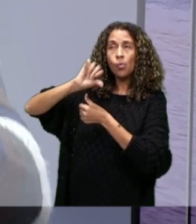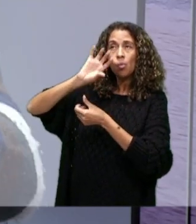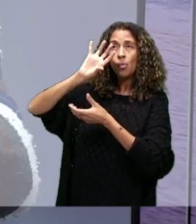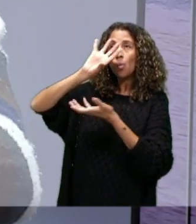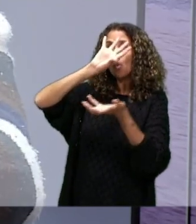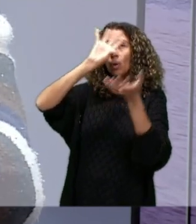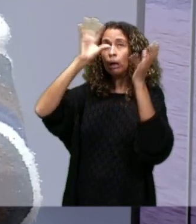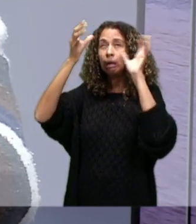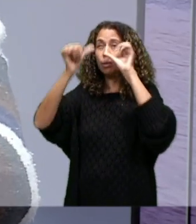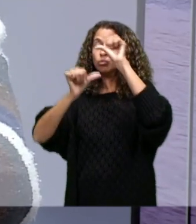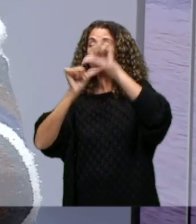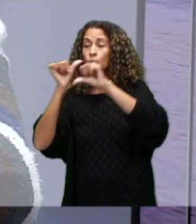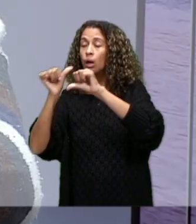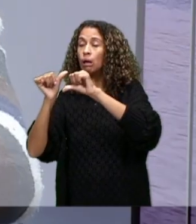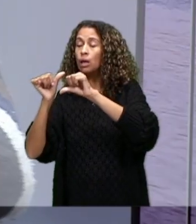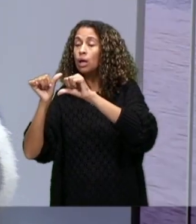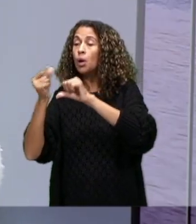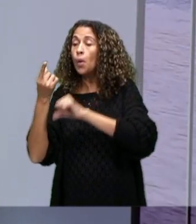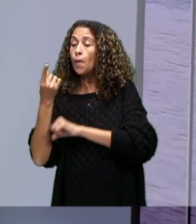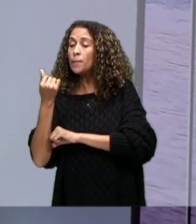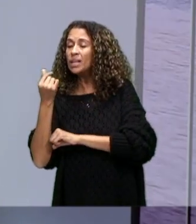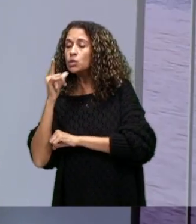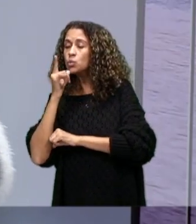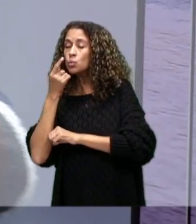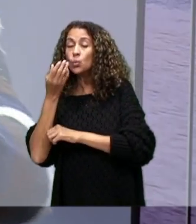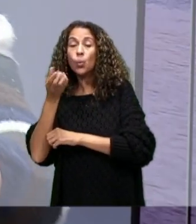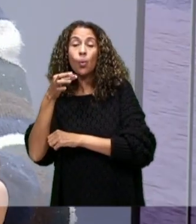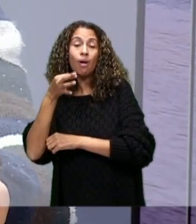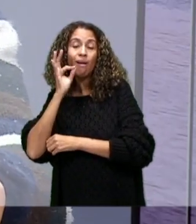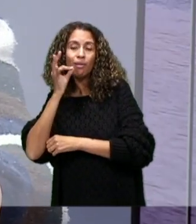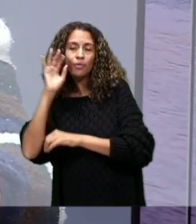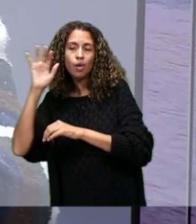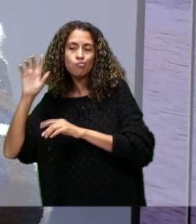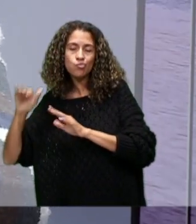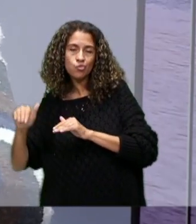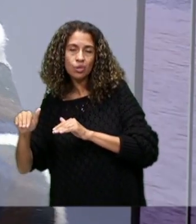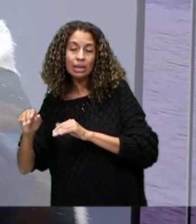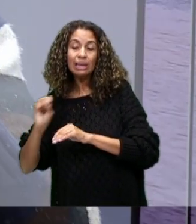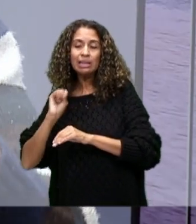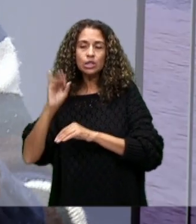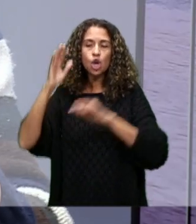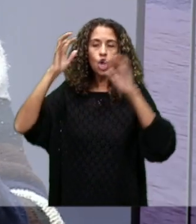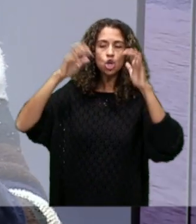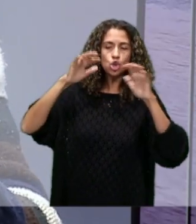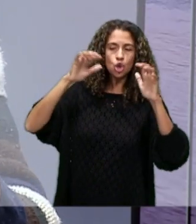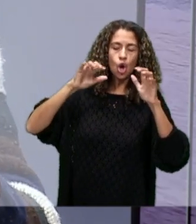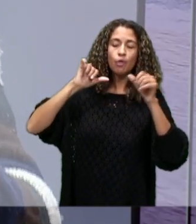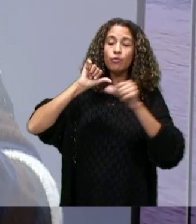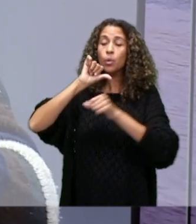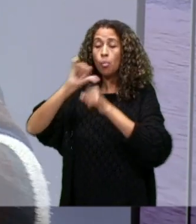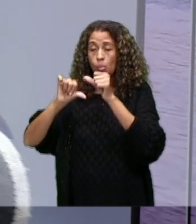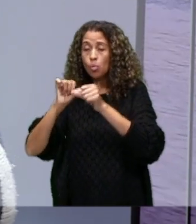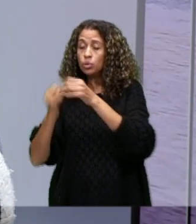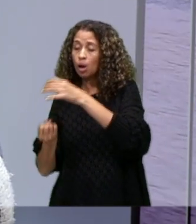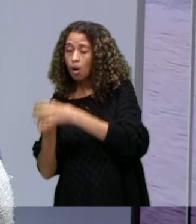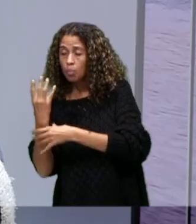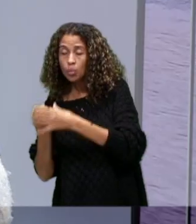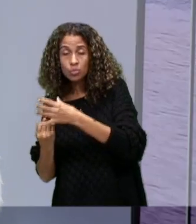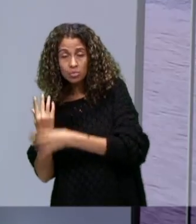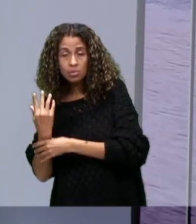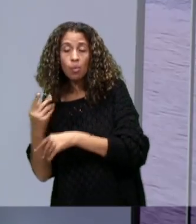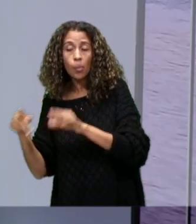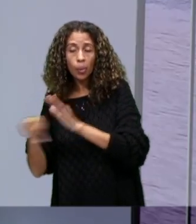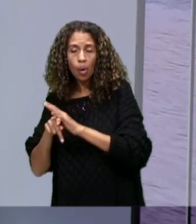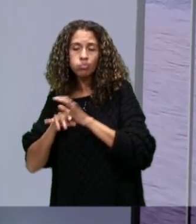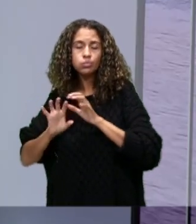vai aumentar o preço do café. Se chove menos, se chove demais, altera o clima, altera a produção agrícola. Alterou a produção